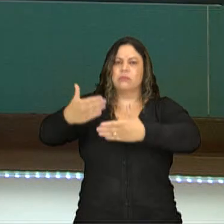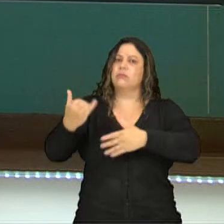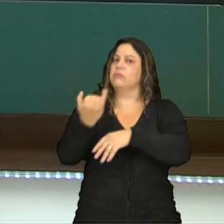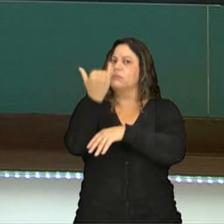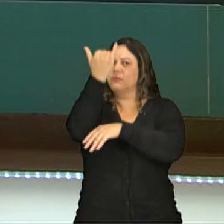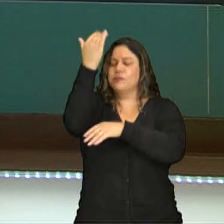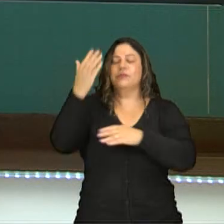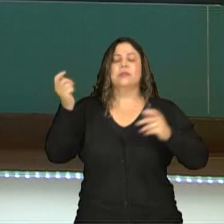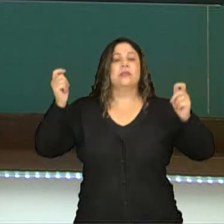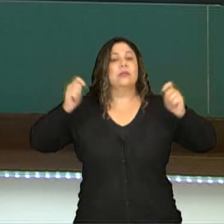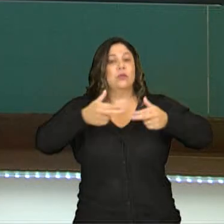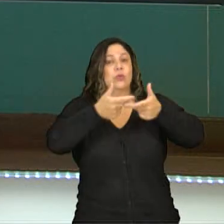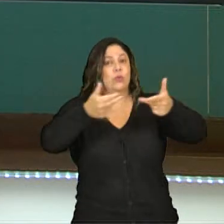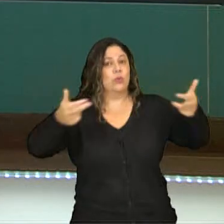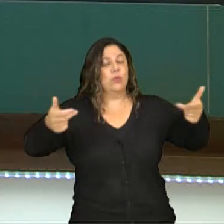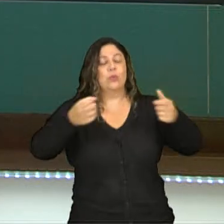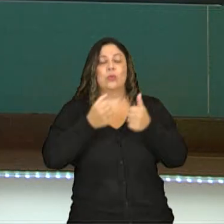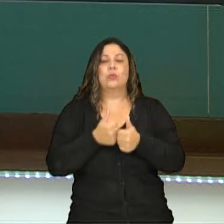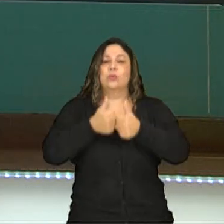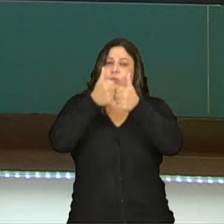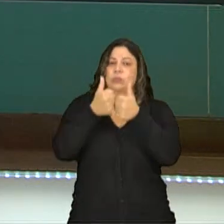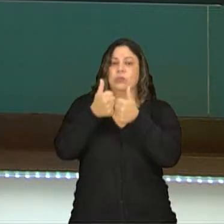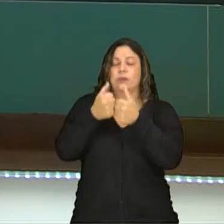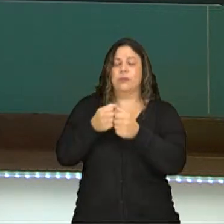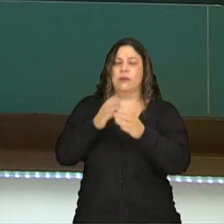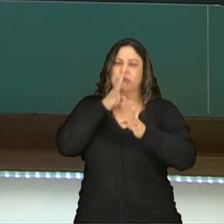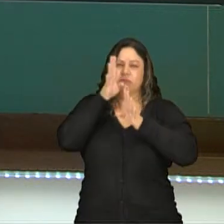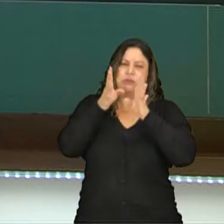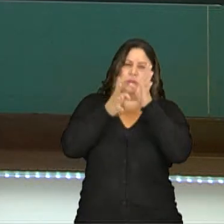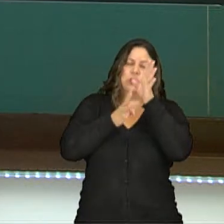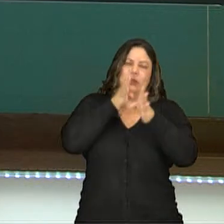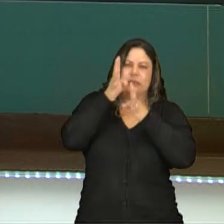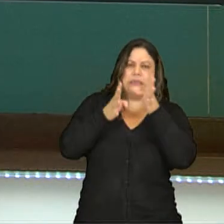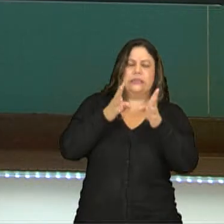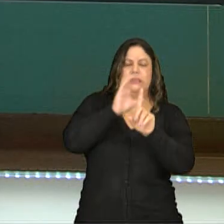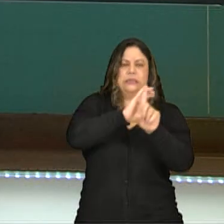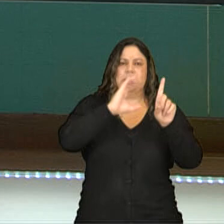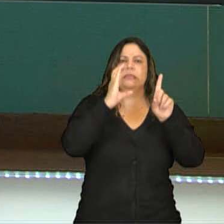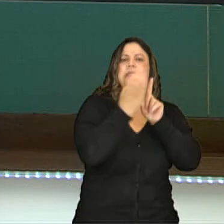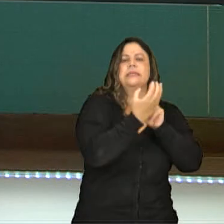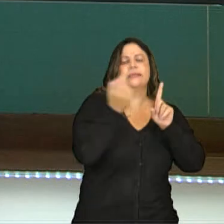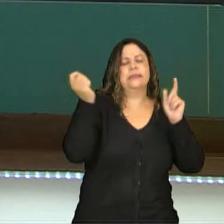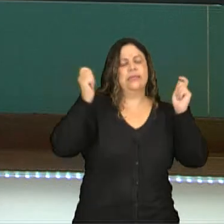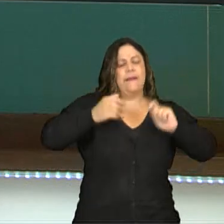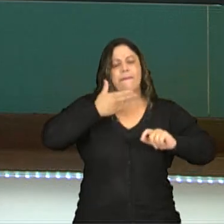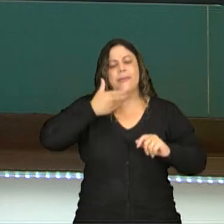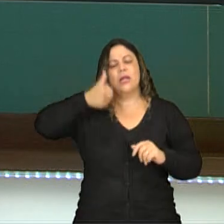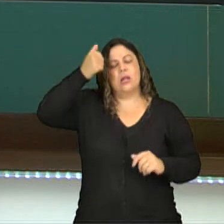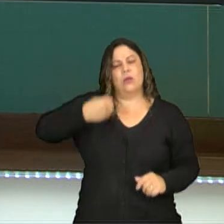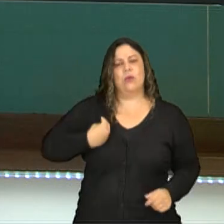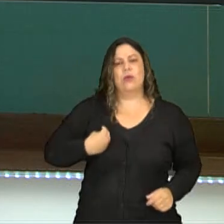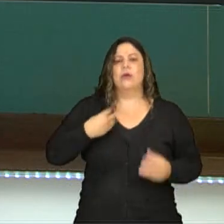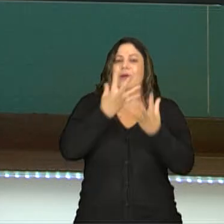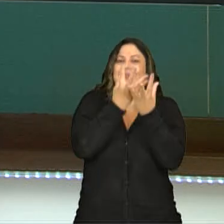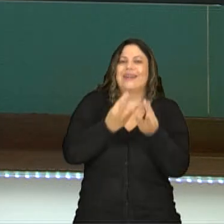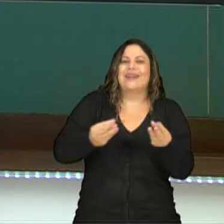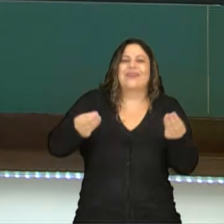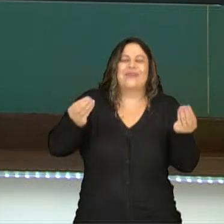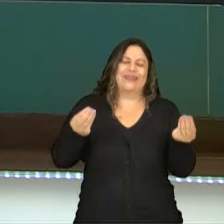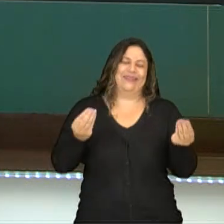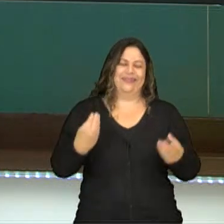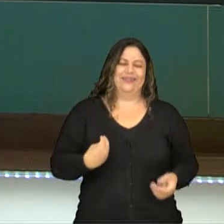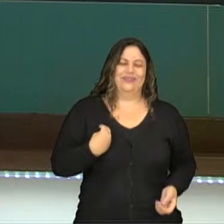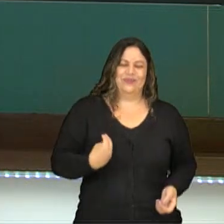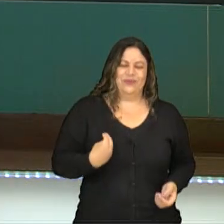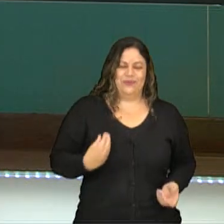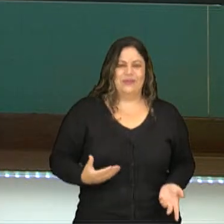um benefício do exercício crítico da cidadania e da melhoria da qualidade de vida. Então, esses são alguns, né, dos objetivos